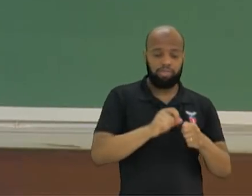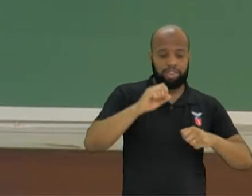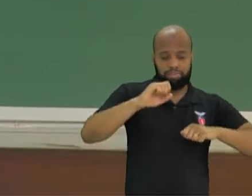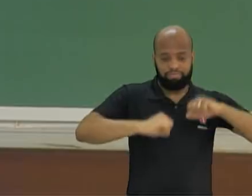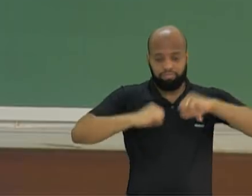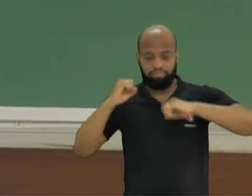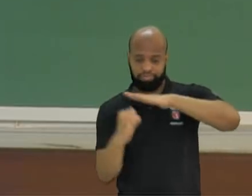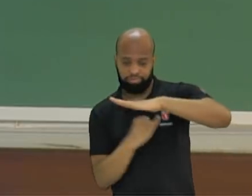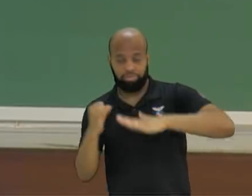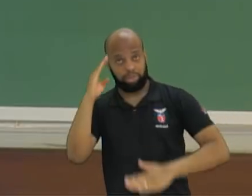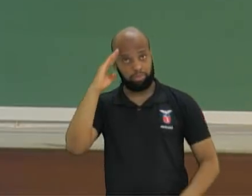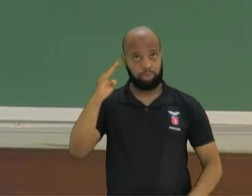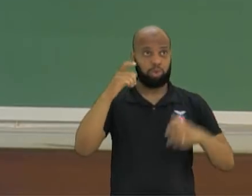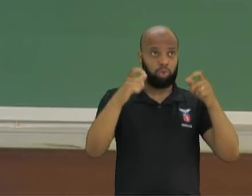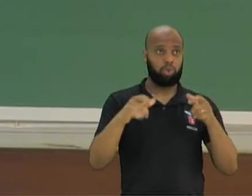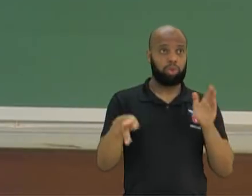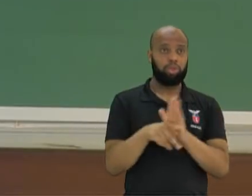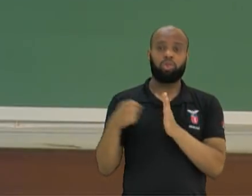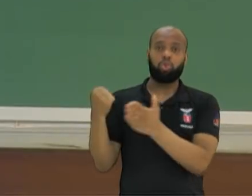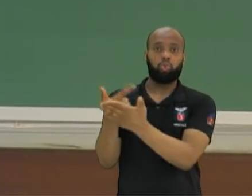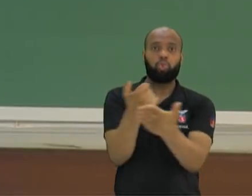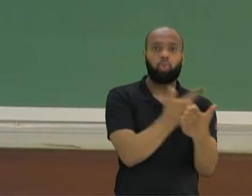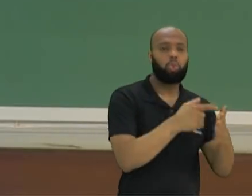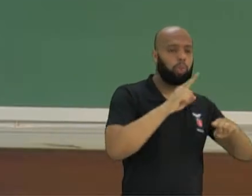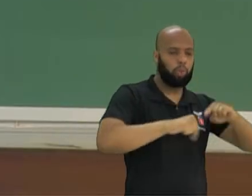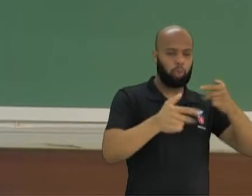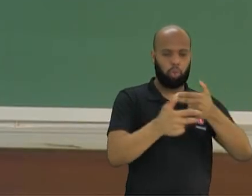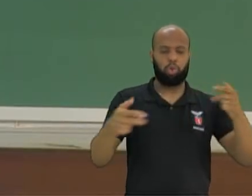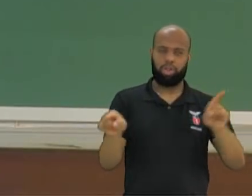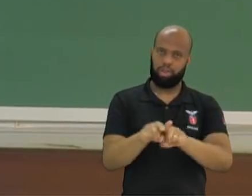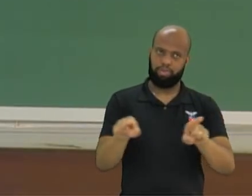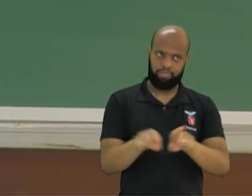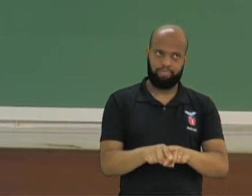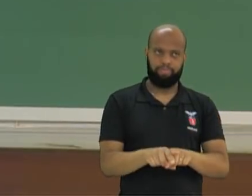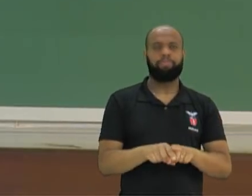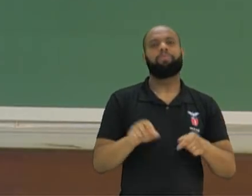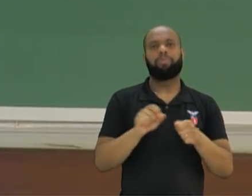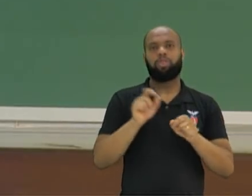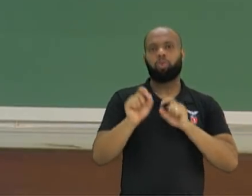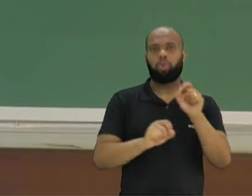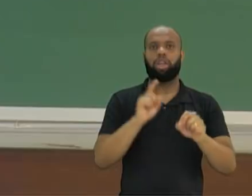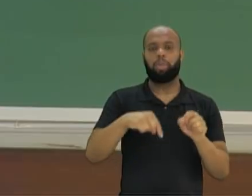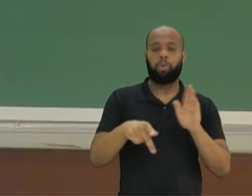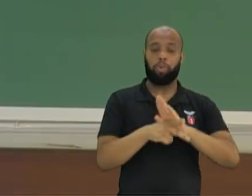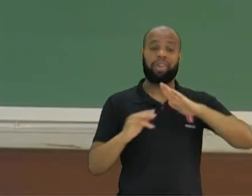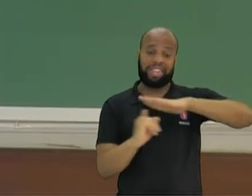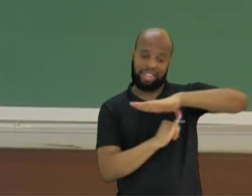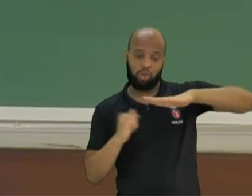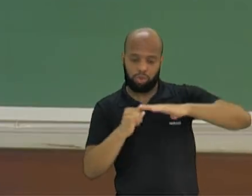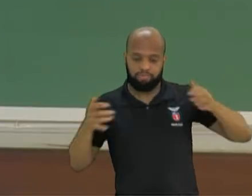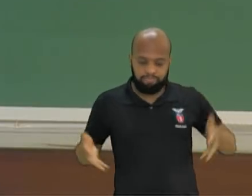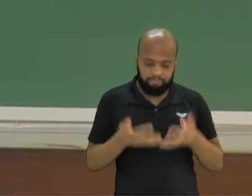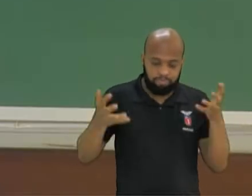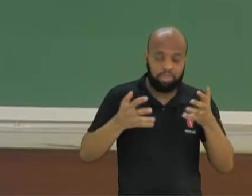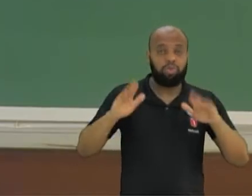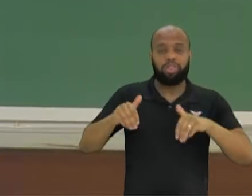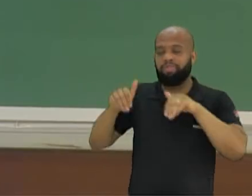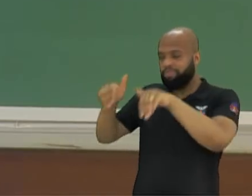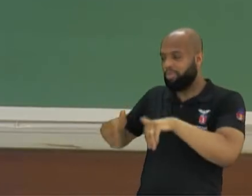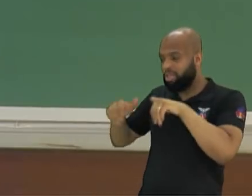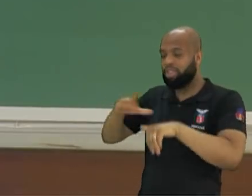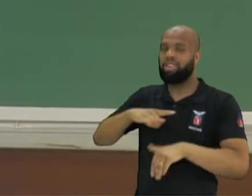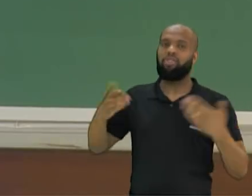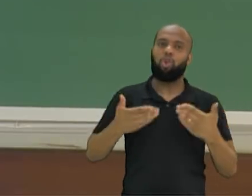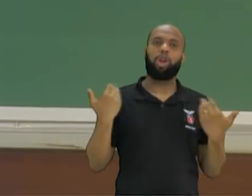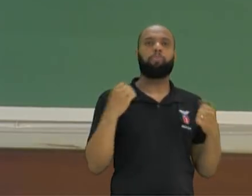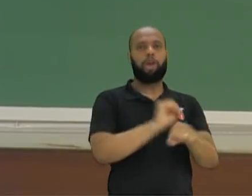aí, principalmente na compra desses produtos, né, aquecendo o mercado industrial. E a Austrália teve essa